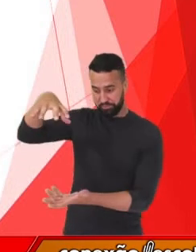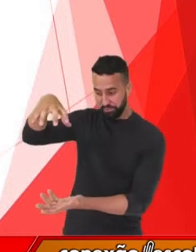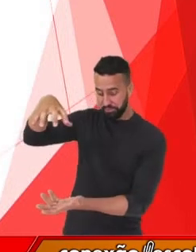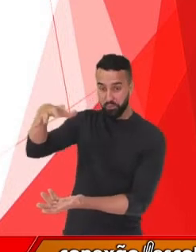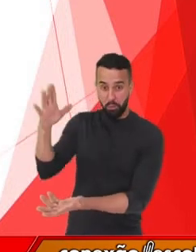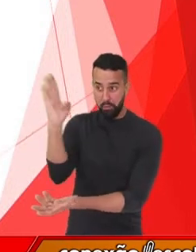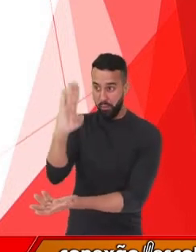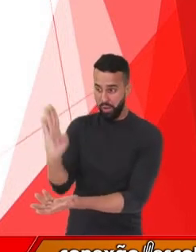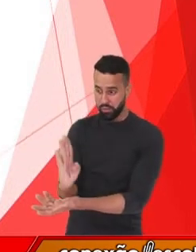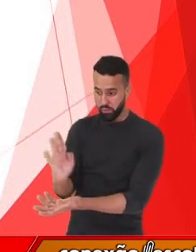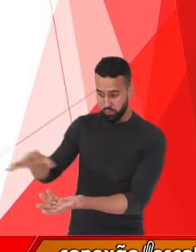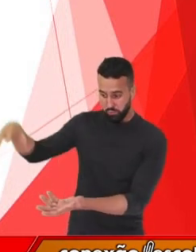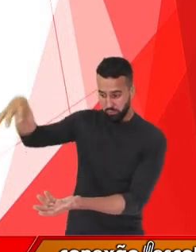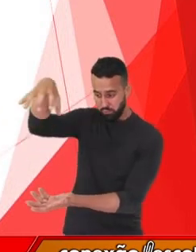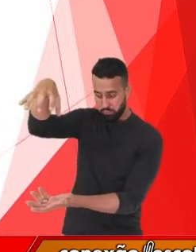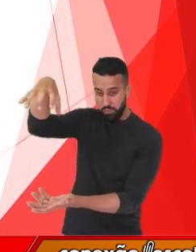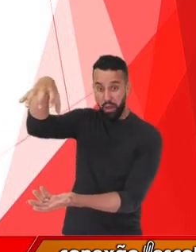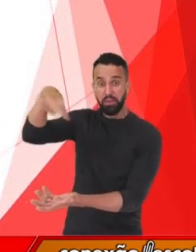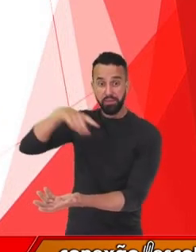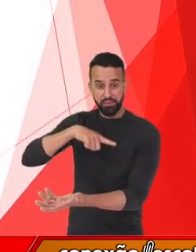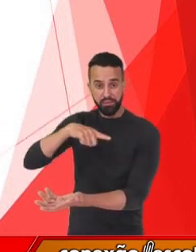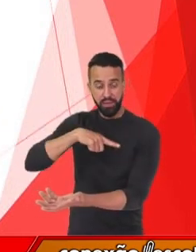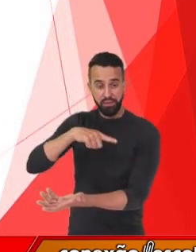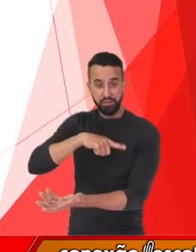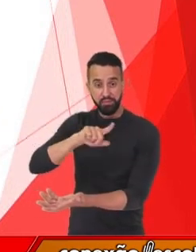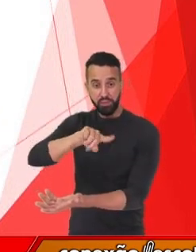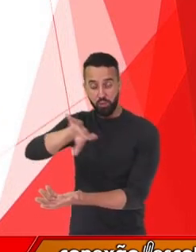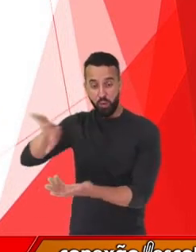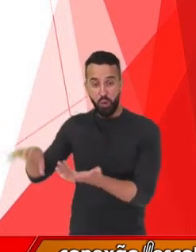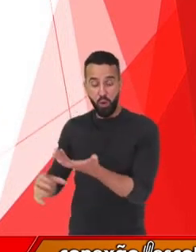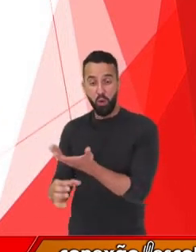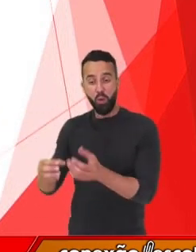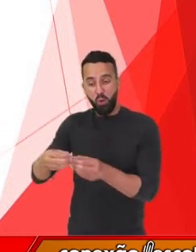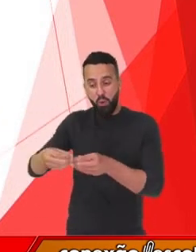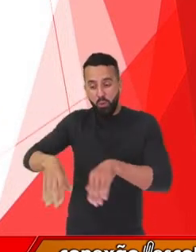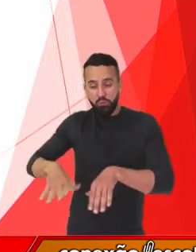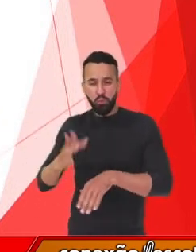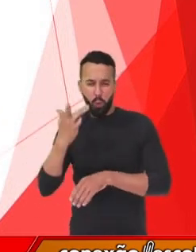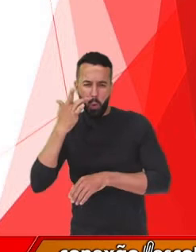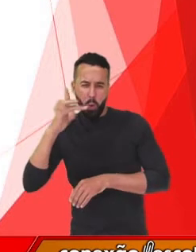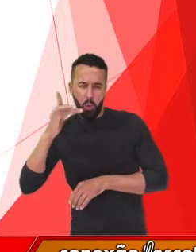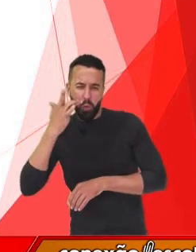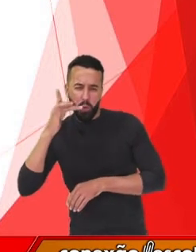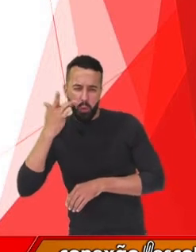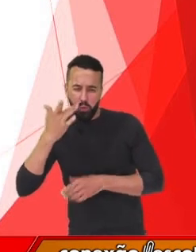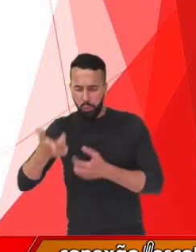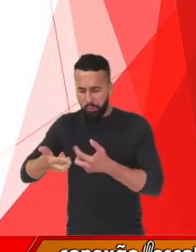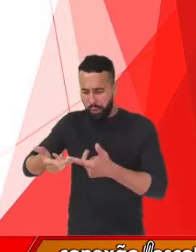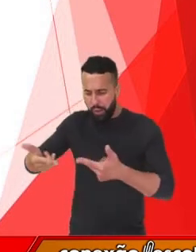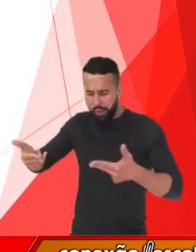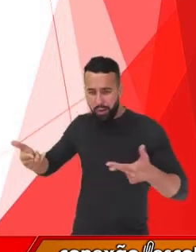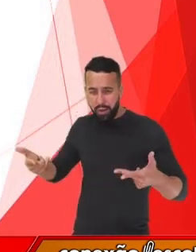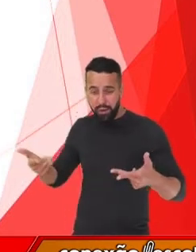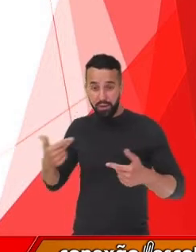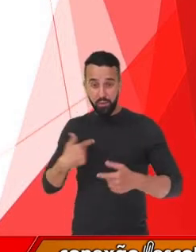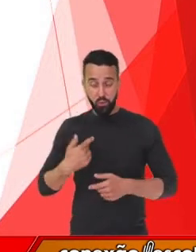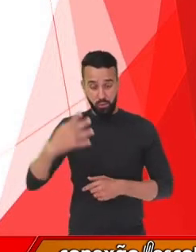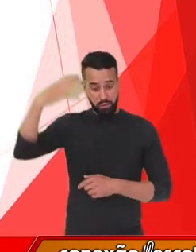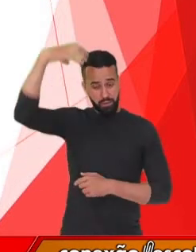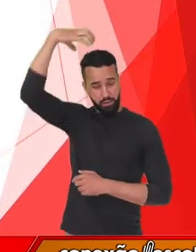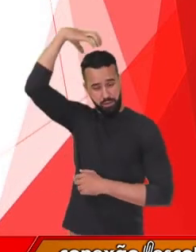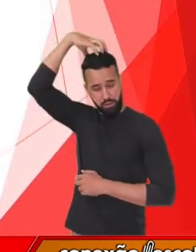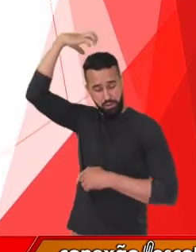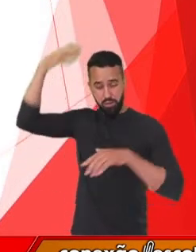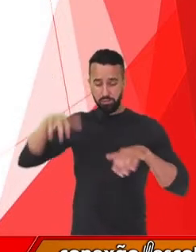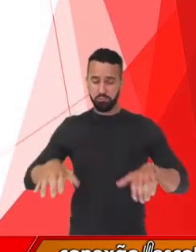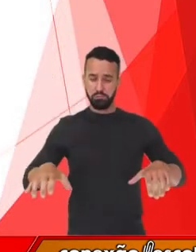e esse ninho, abaixo dele, nós temos um ovo, simbolizando um ovo de ouro. E o rei, então, representa toda